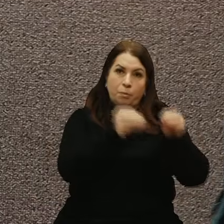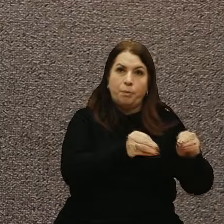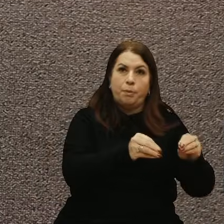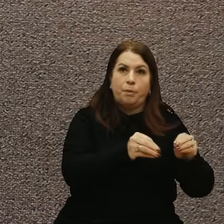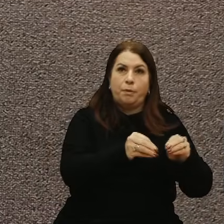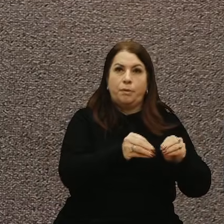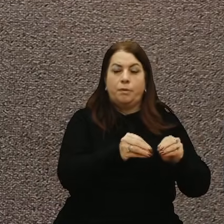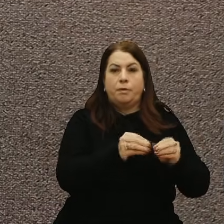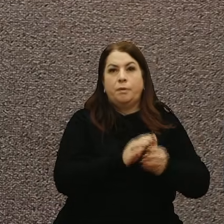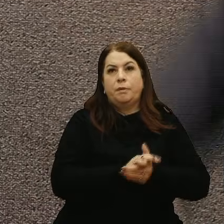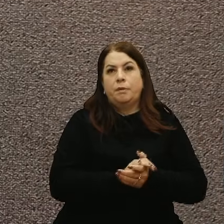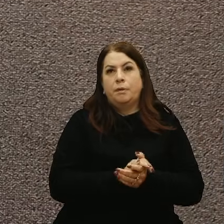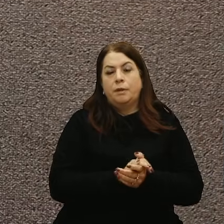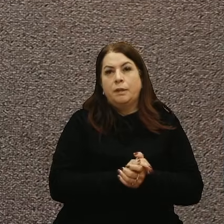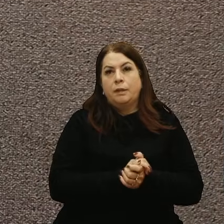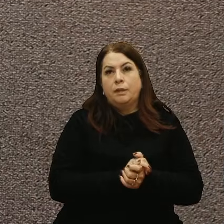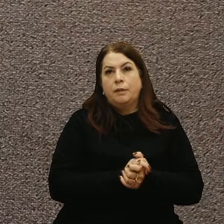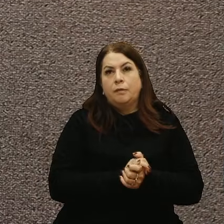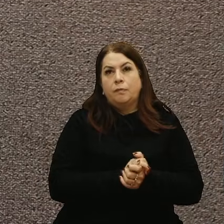lá